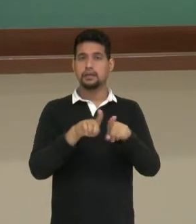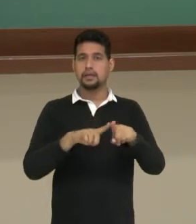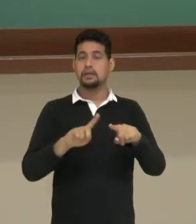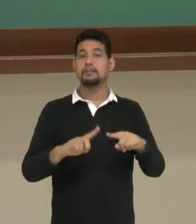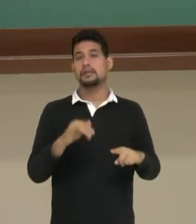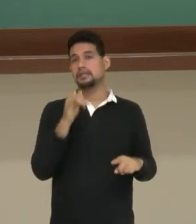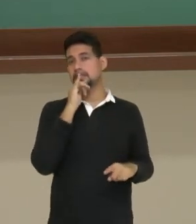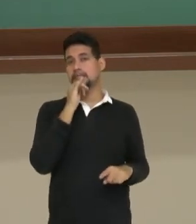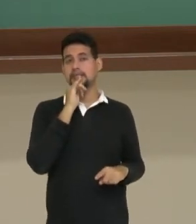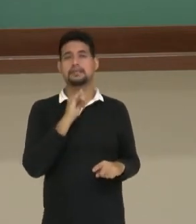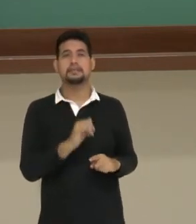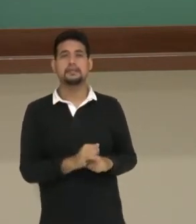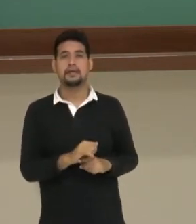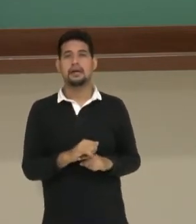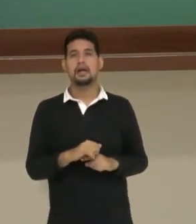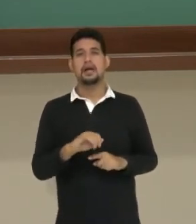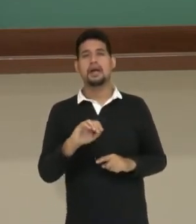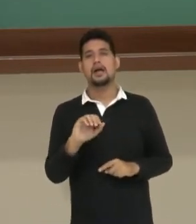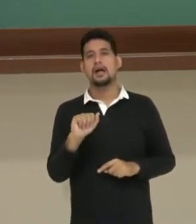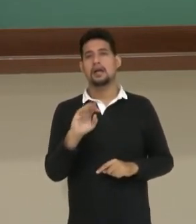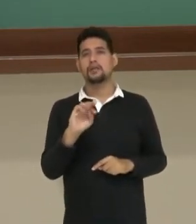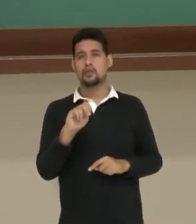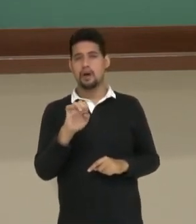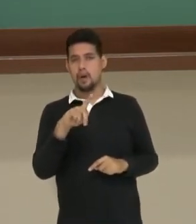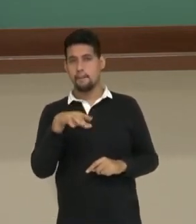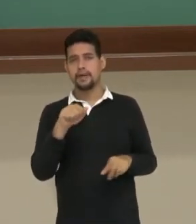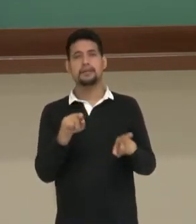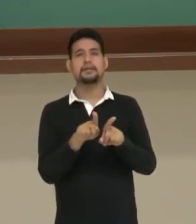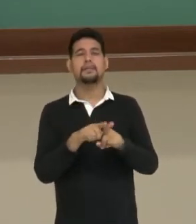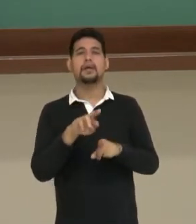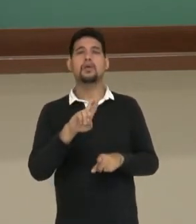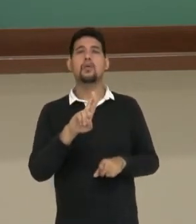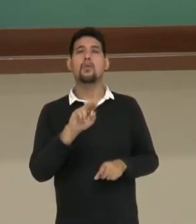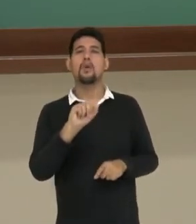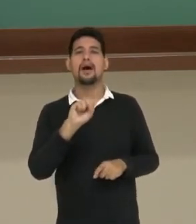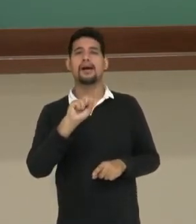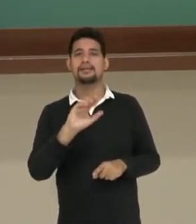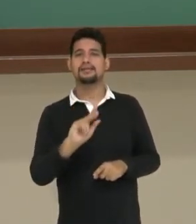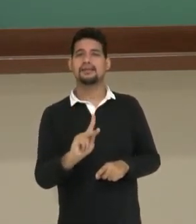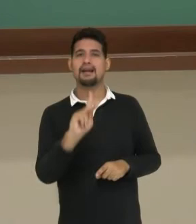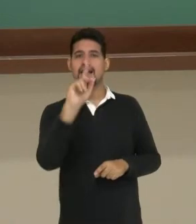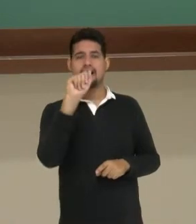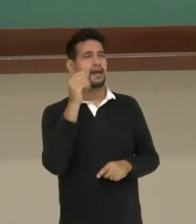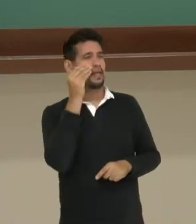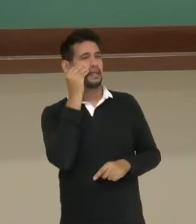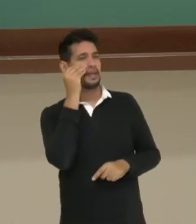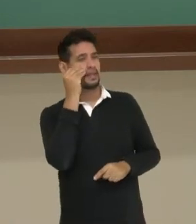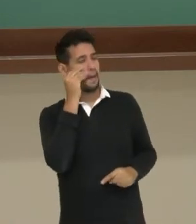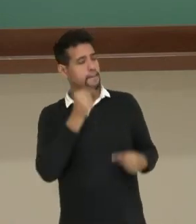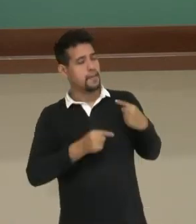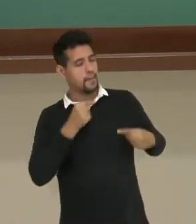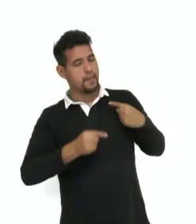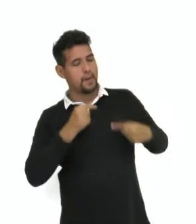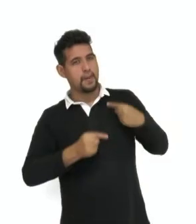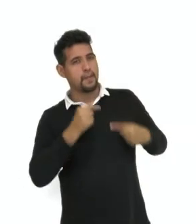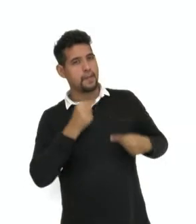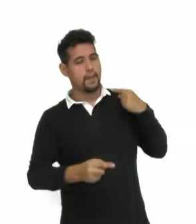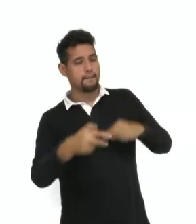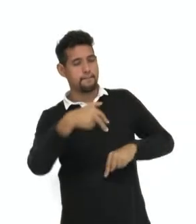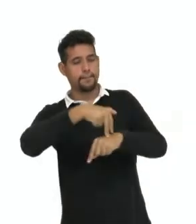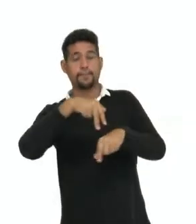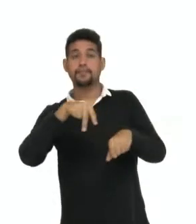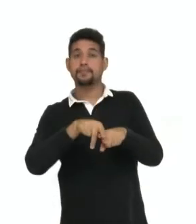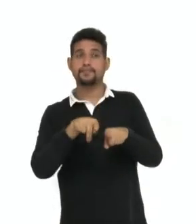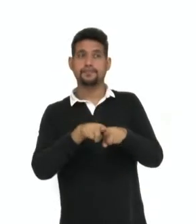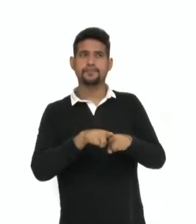Entre o Atahualpa e o Huáscar, que eram os dois irmãos que disputavam a sucessão desse trono, né? Então veja,